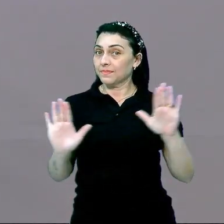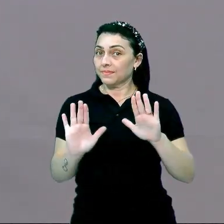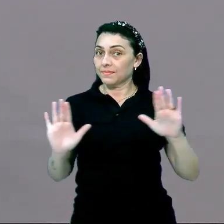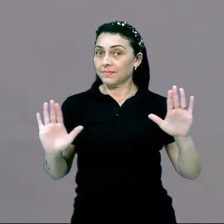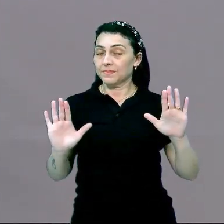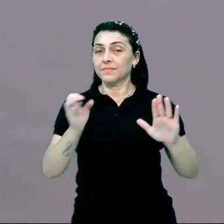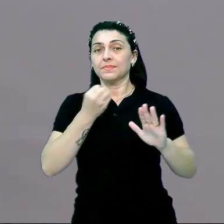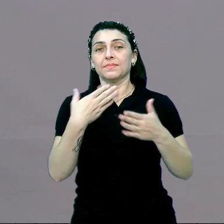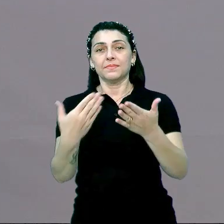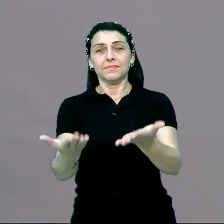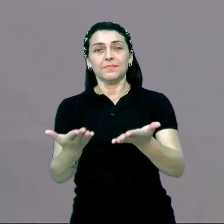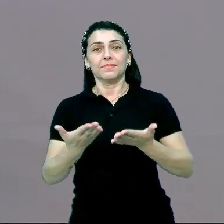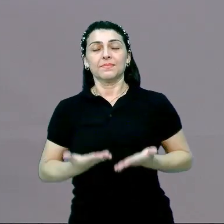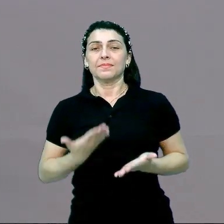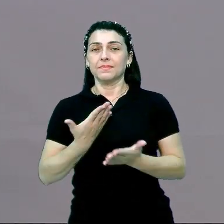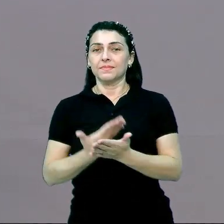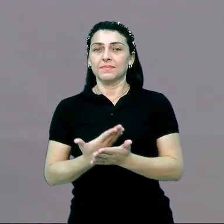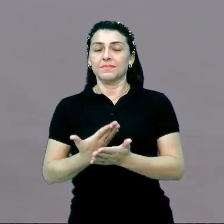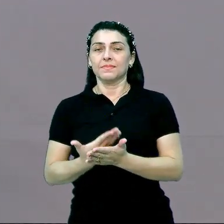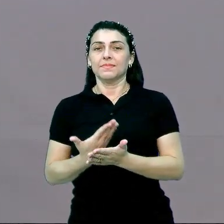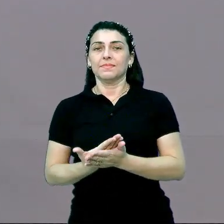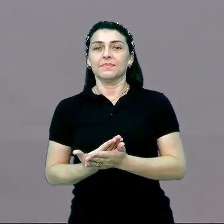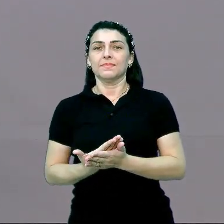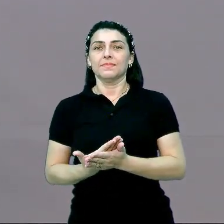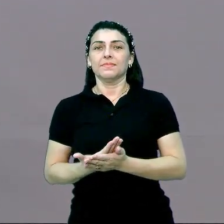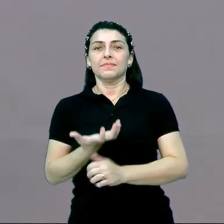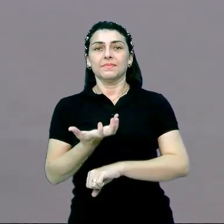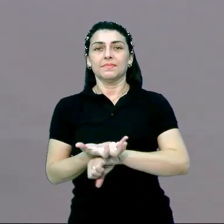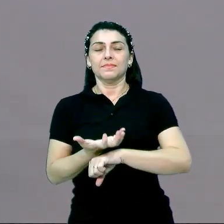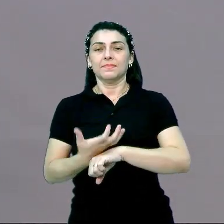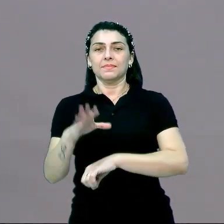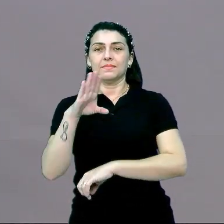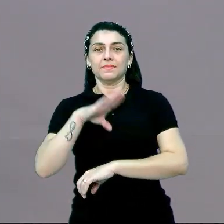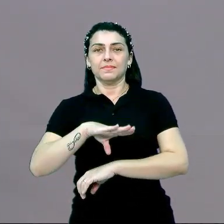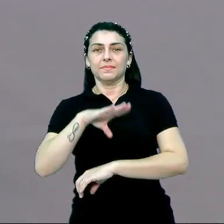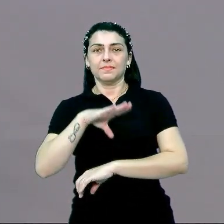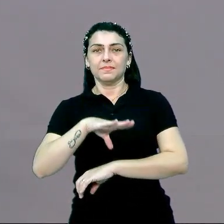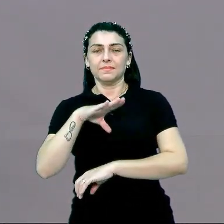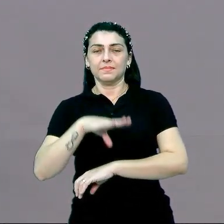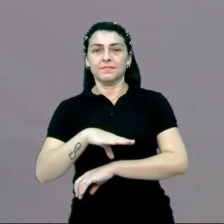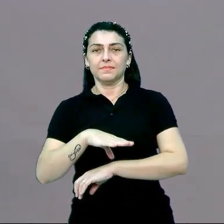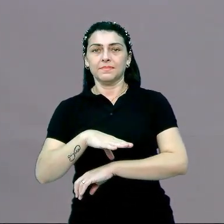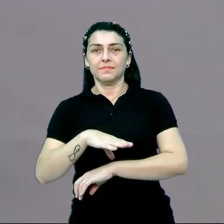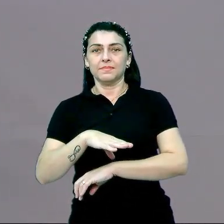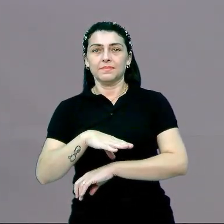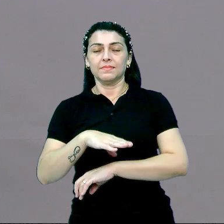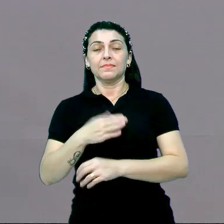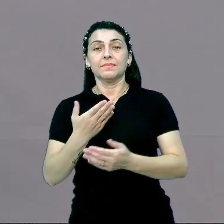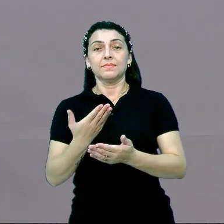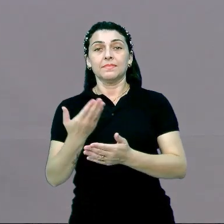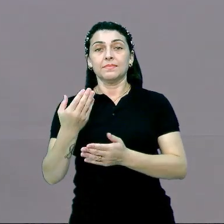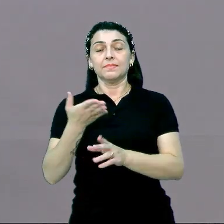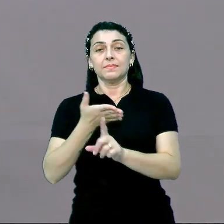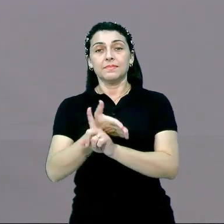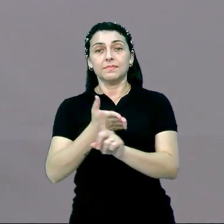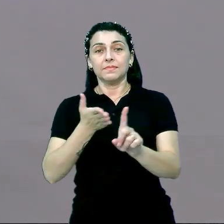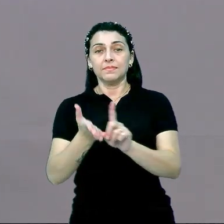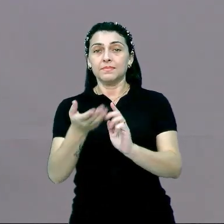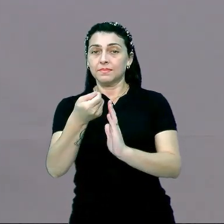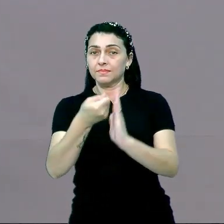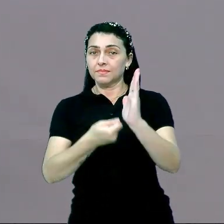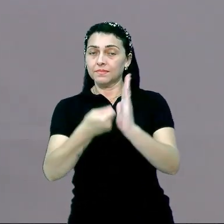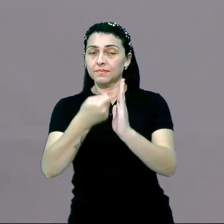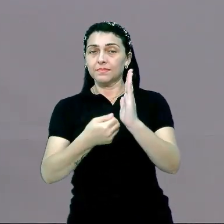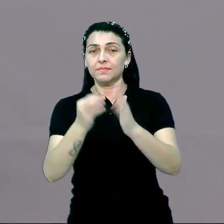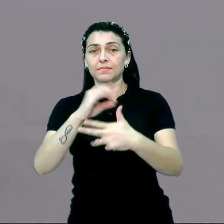Olá, sejam bem-vindos a mais uma aula do nosso componente curricular de língua portuguesa, na nossa modalidade de